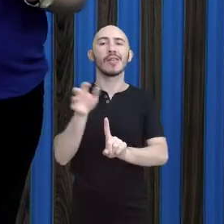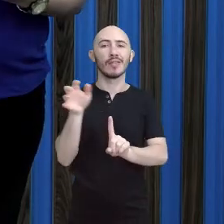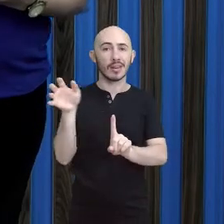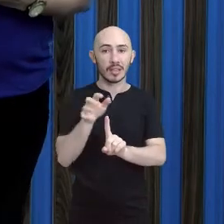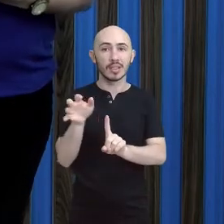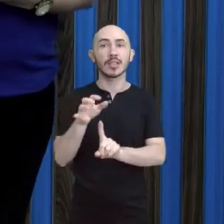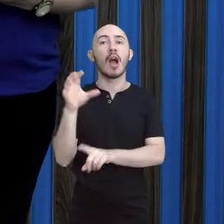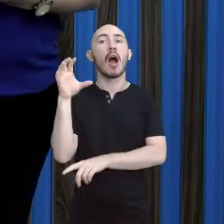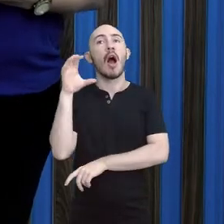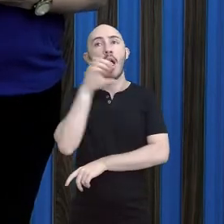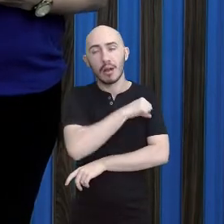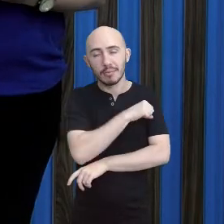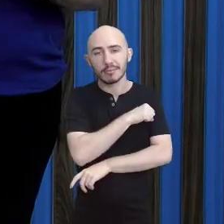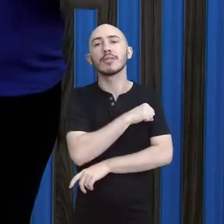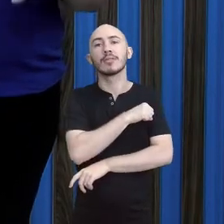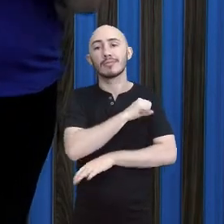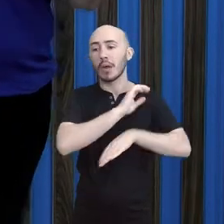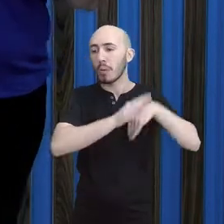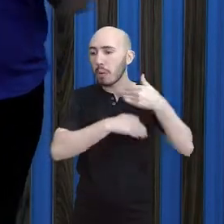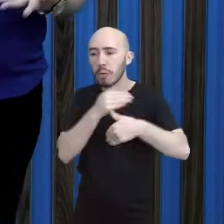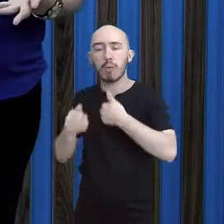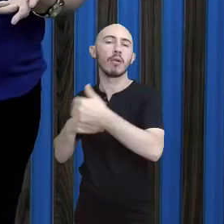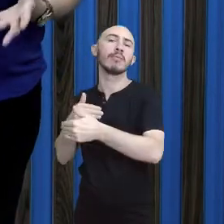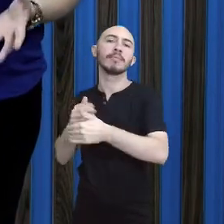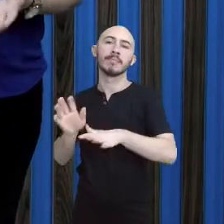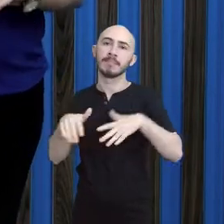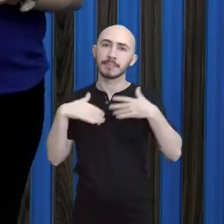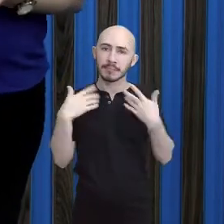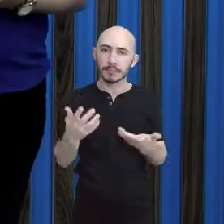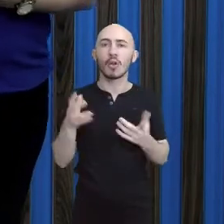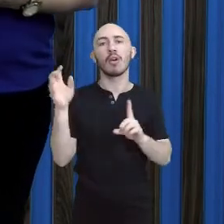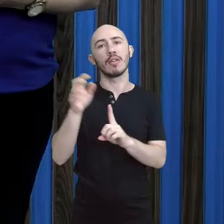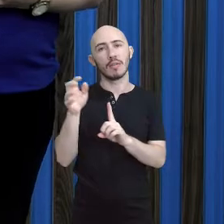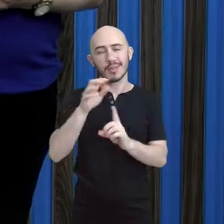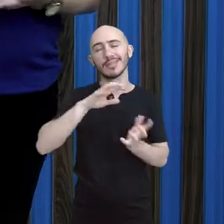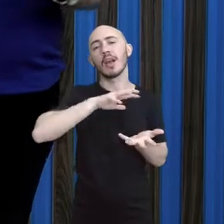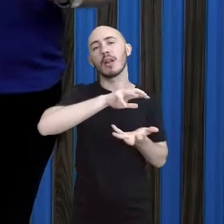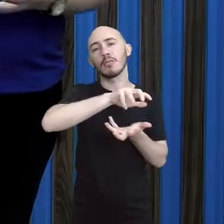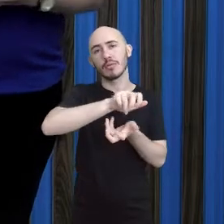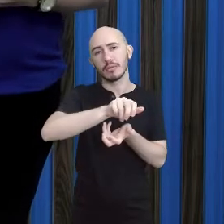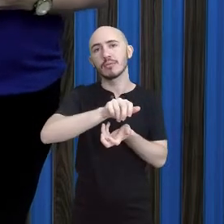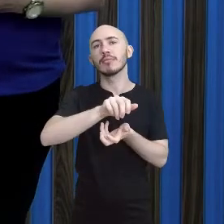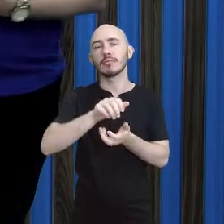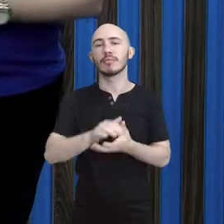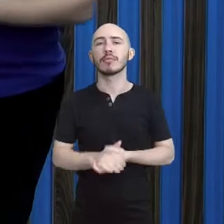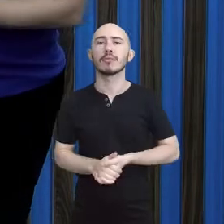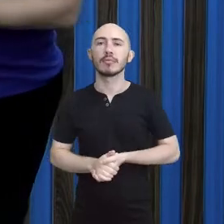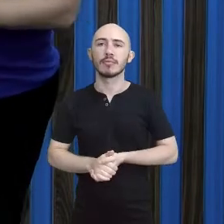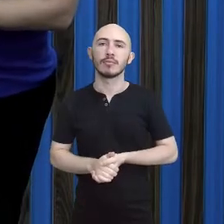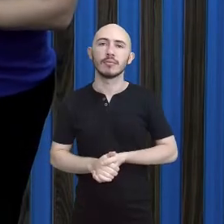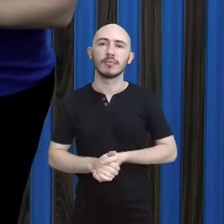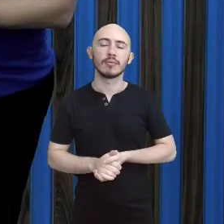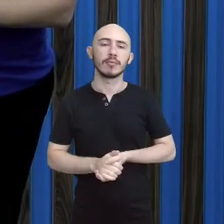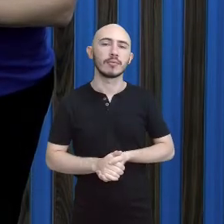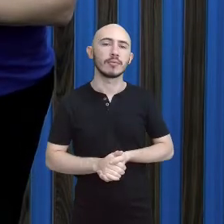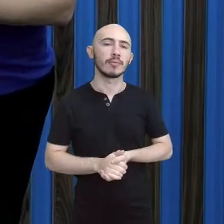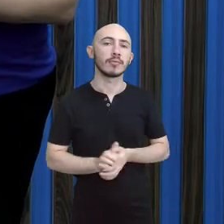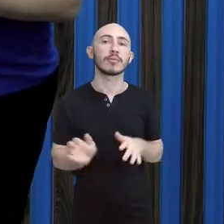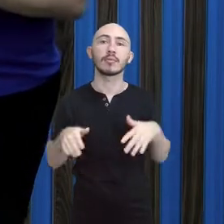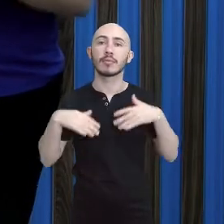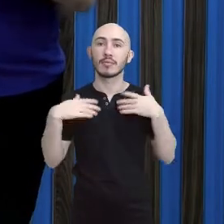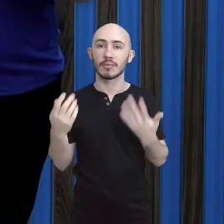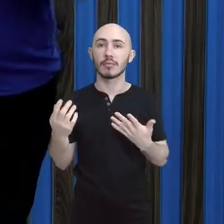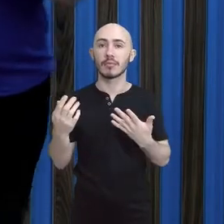numa velocidade muito grande, atingindo o nosso ambiente, o ambiente onde vivemos. Derretimento